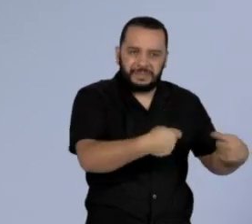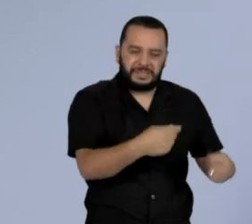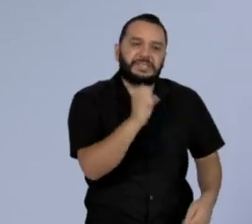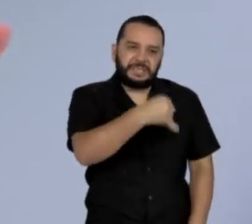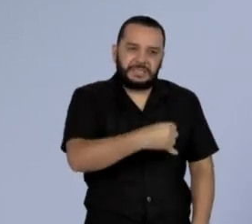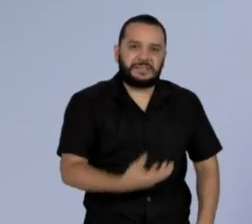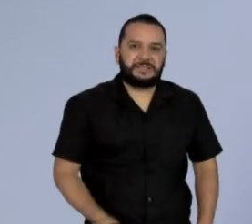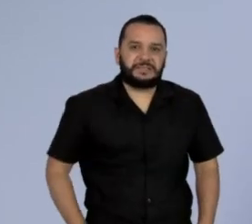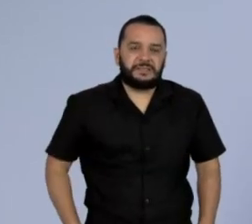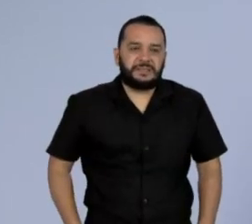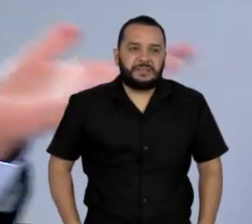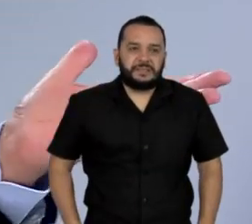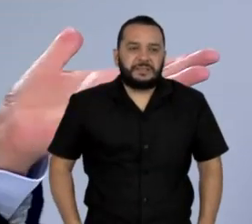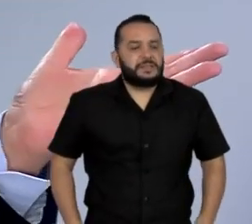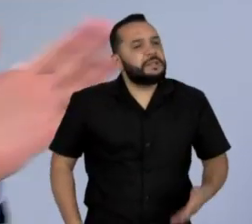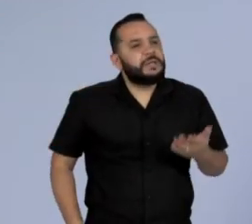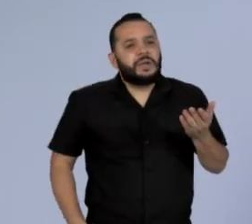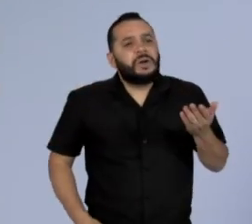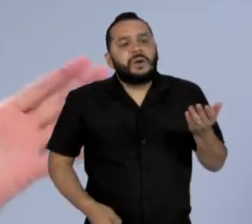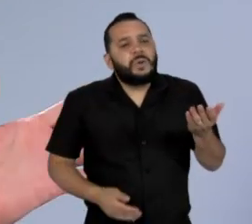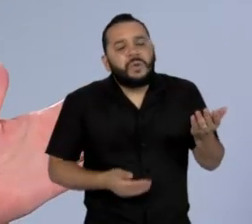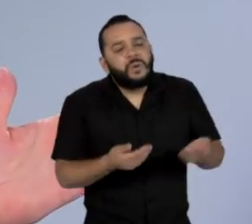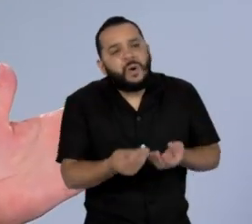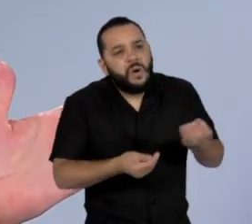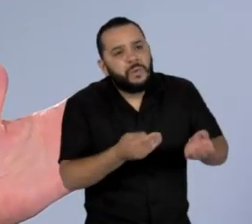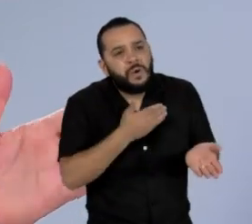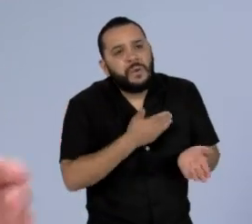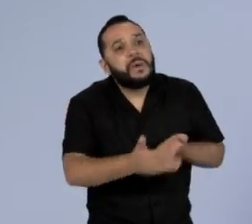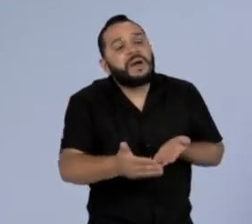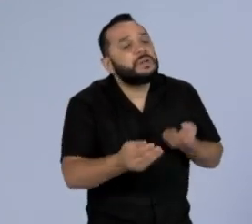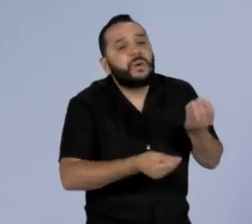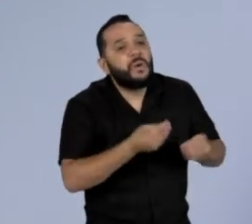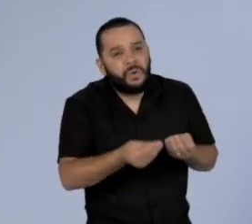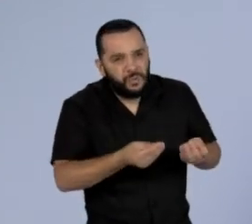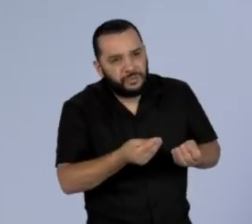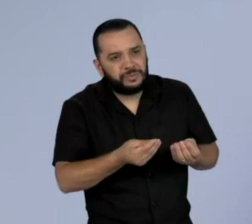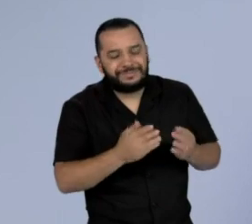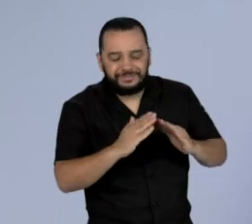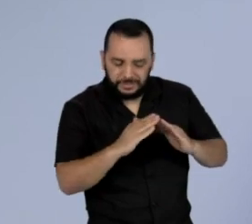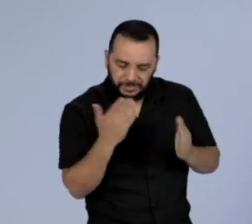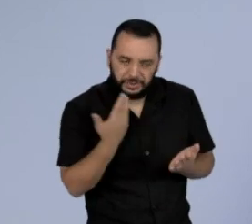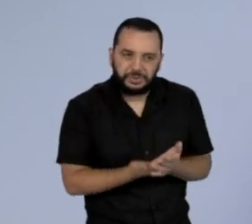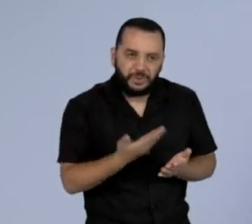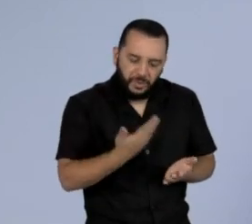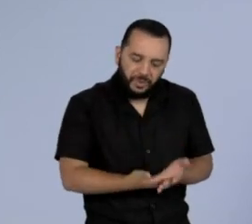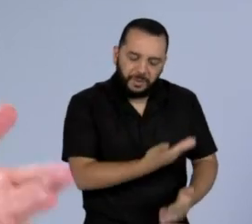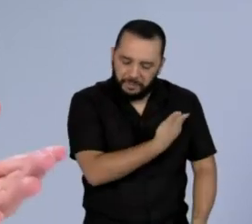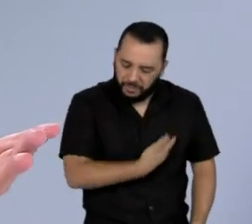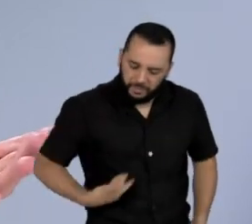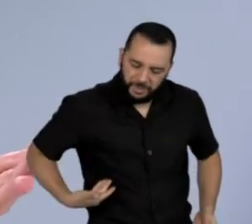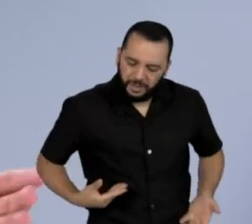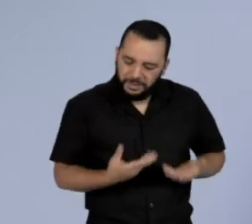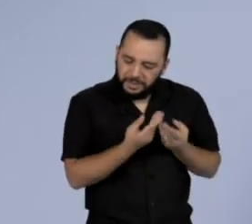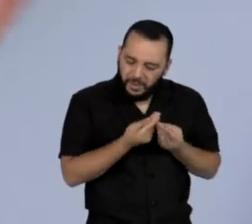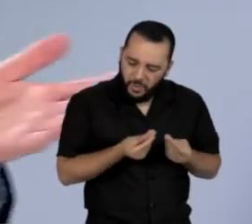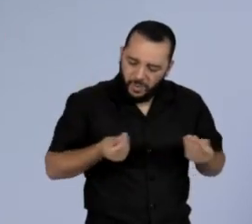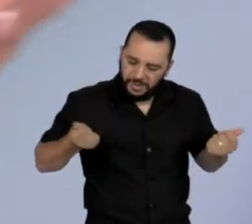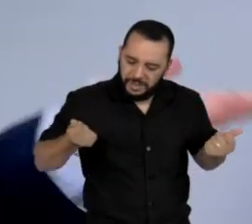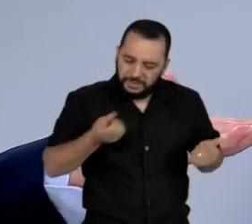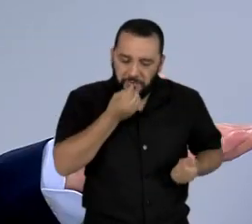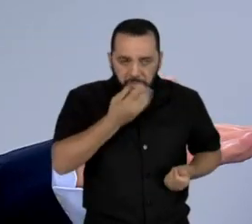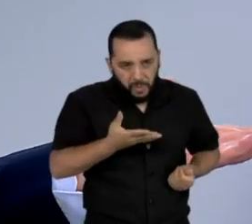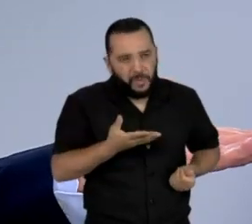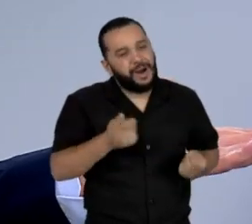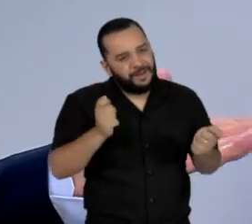Agora, isso tudo começa onde todos nós sabemos, na escola pública de qualidade. Aí é que nós